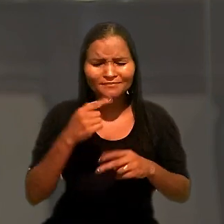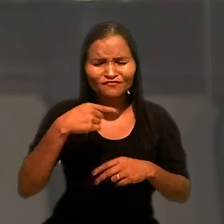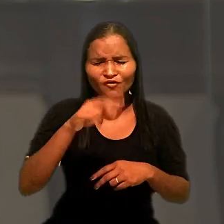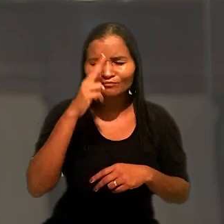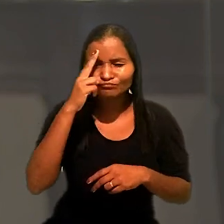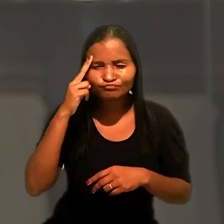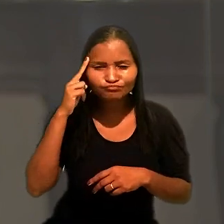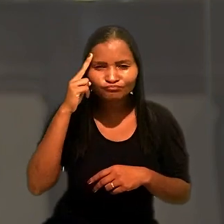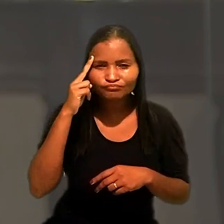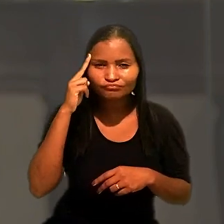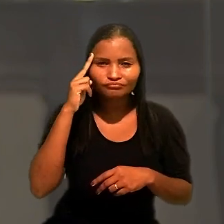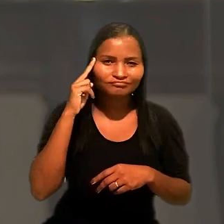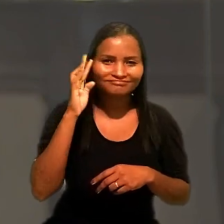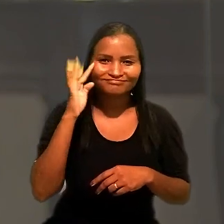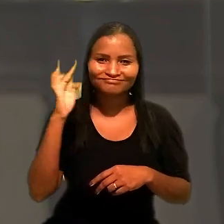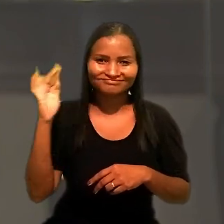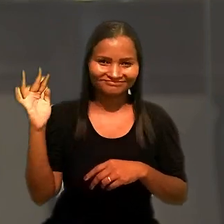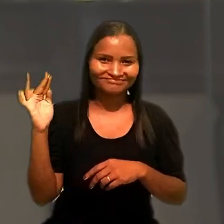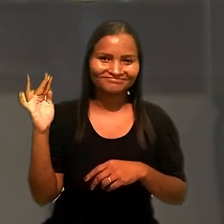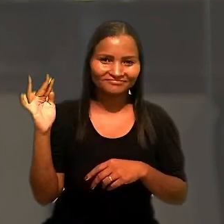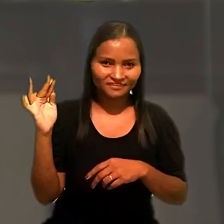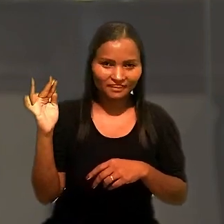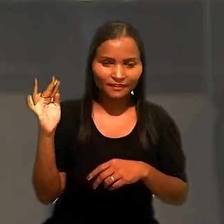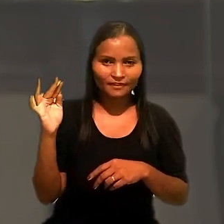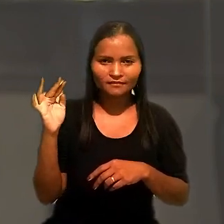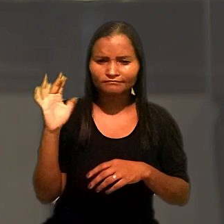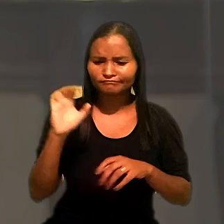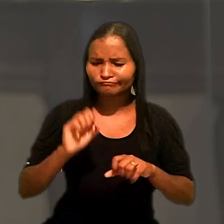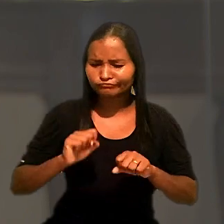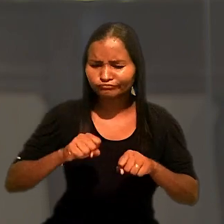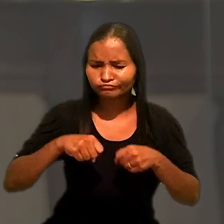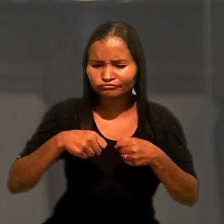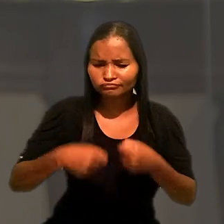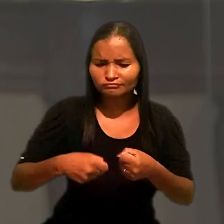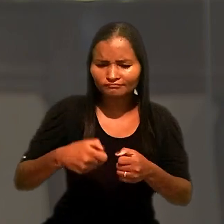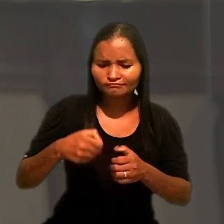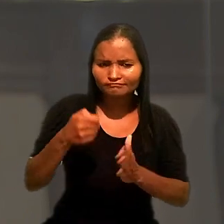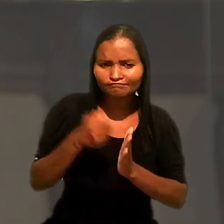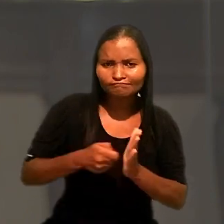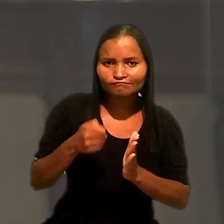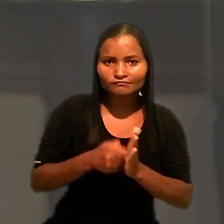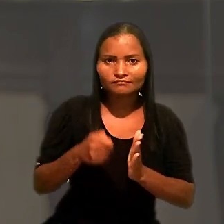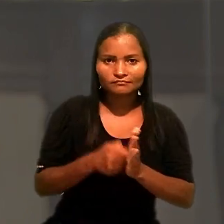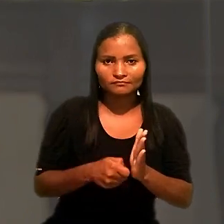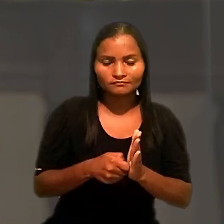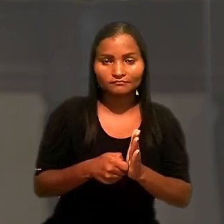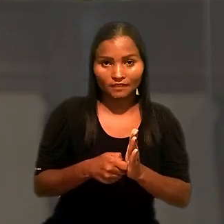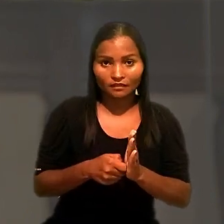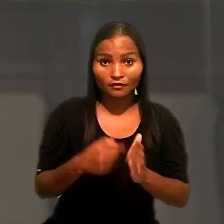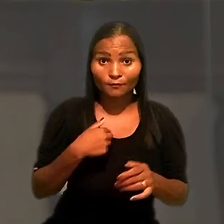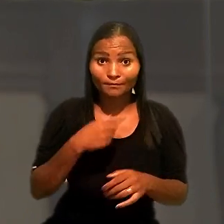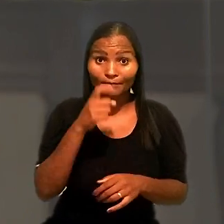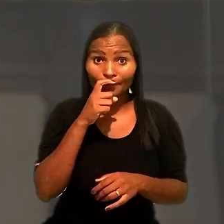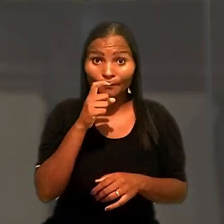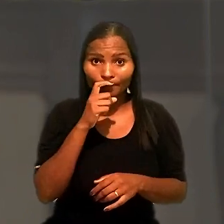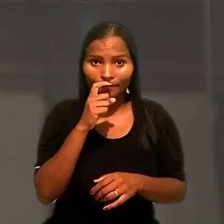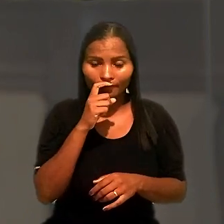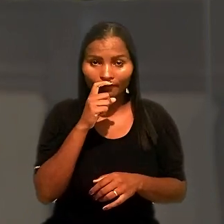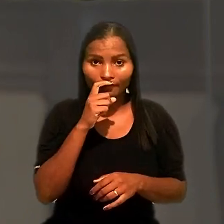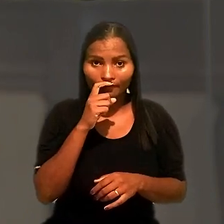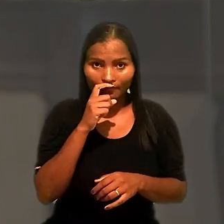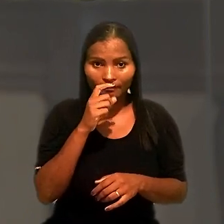um sonhador e muito determinado. Ele foi, na